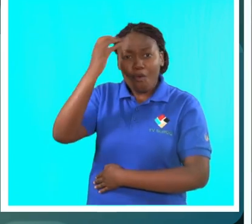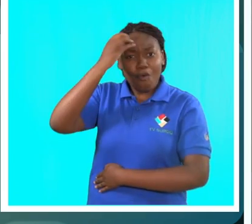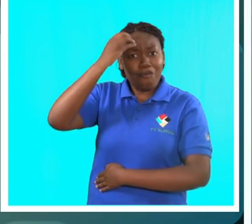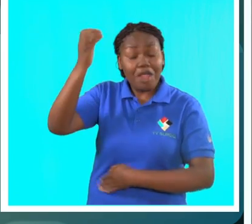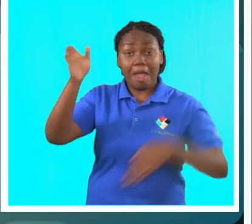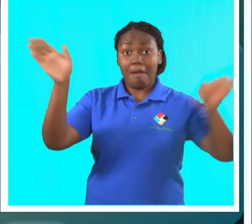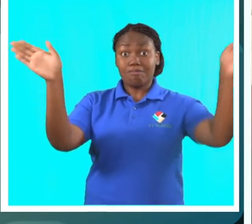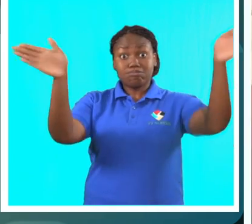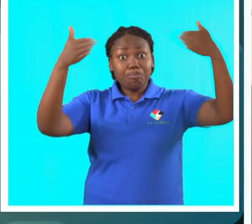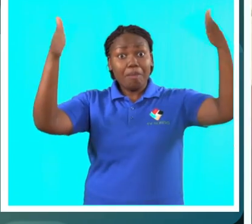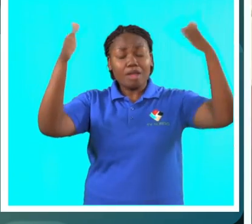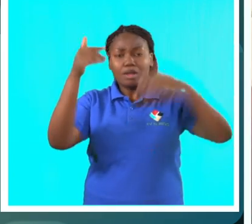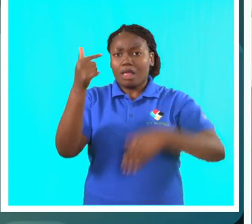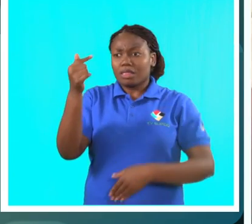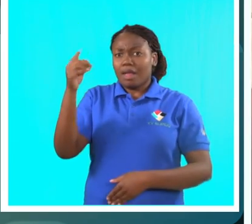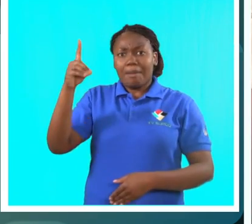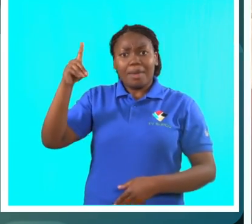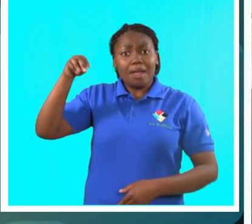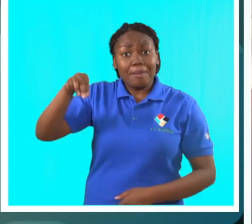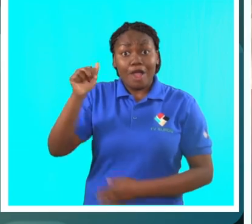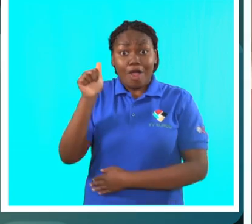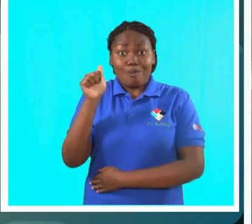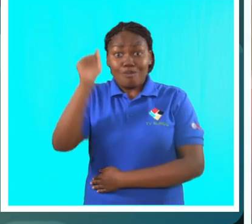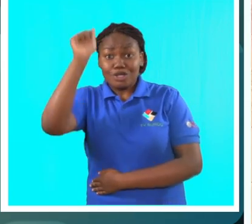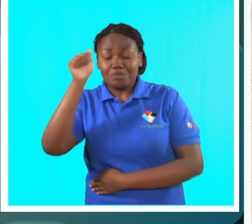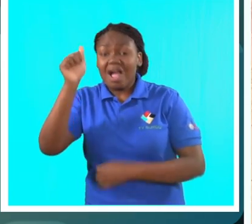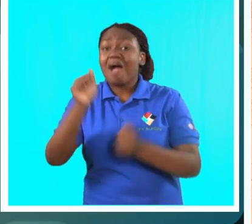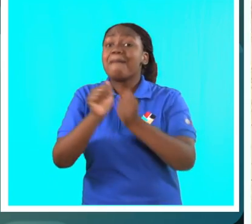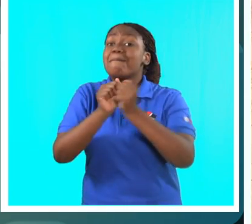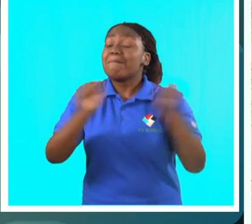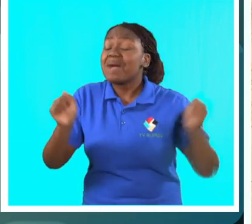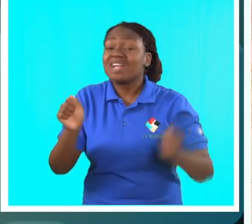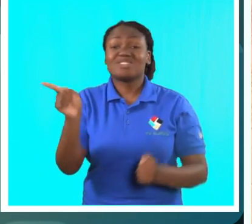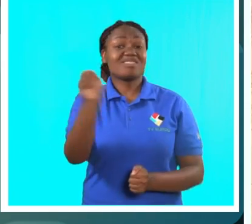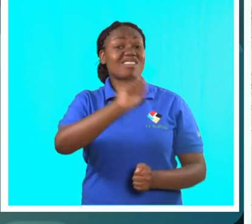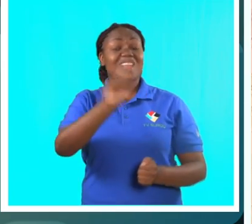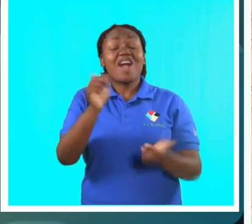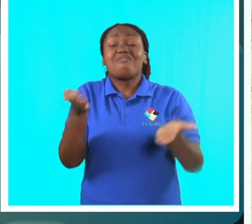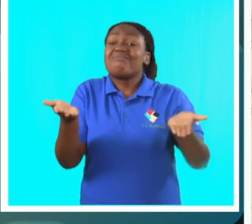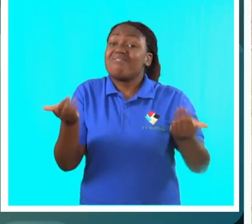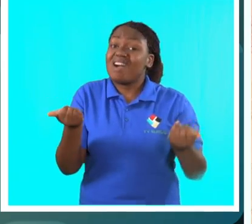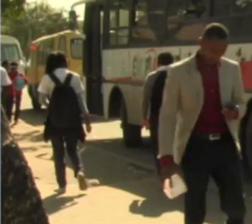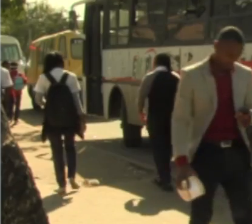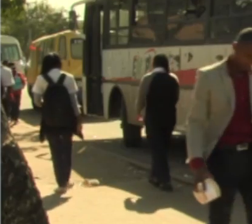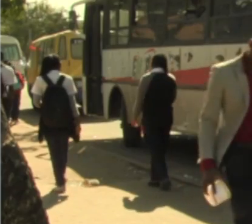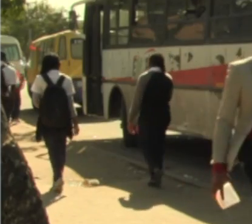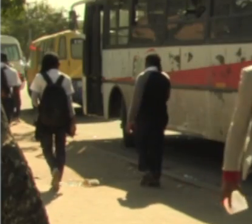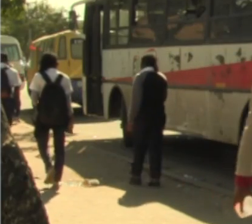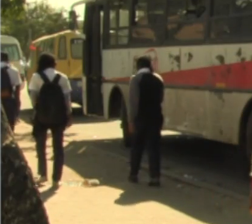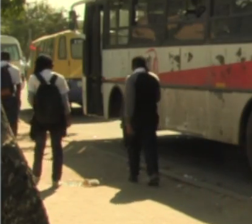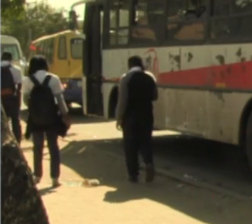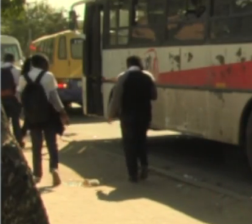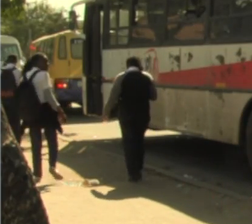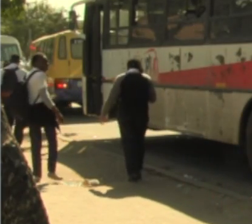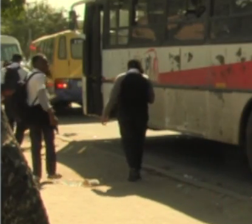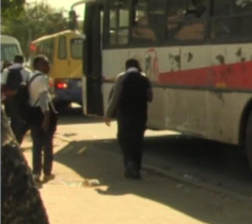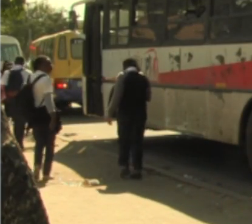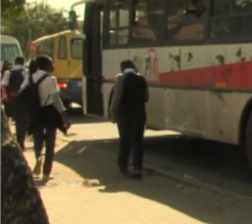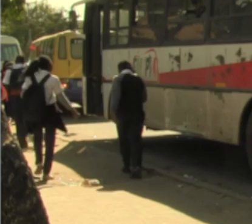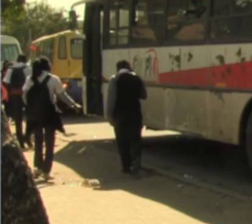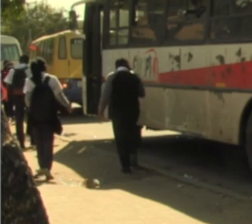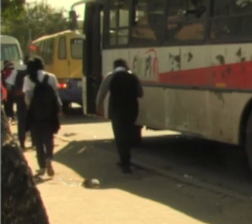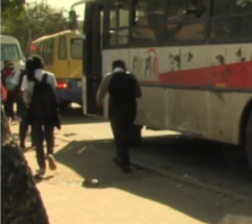bilhete para pessoas com deficiência e idosos mas nem sempre o cobrador facilita os TPM dizem que não